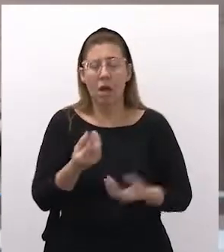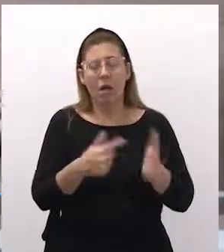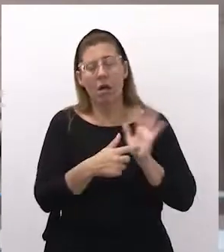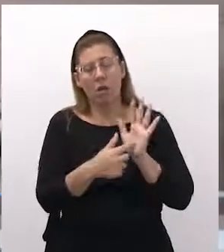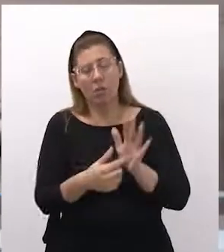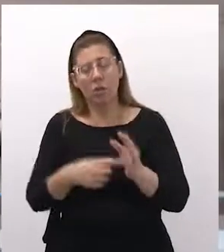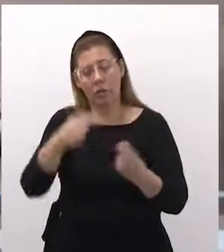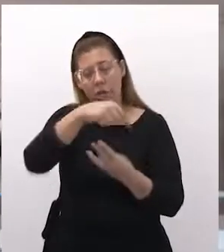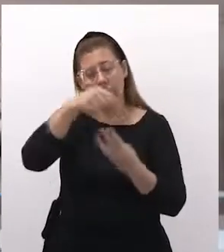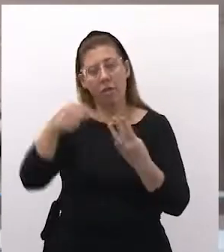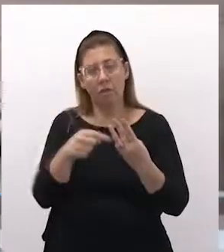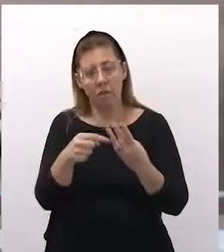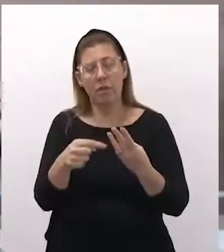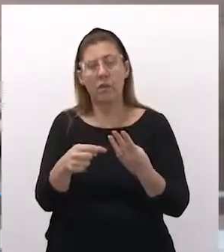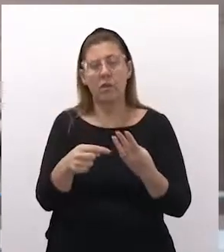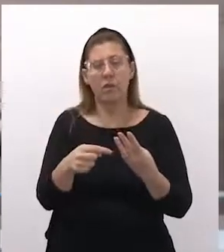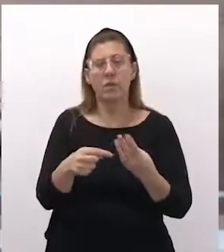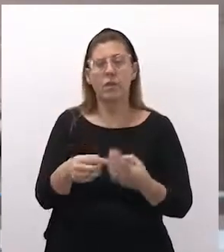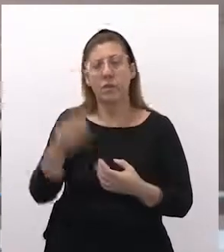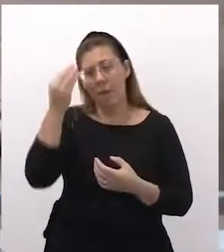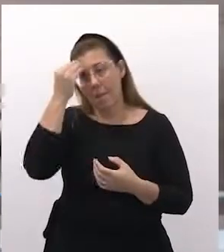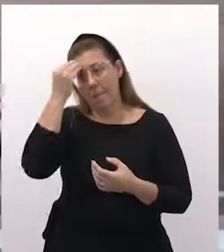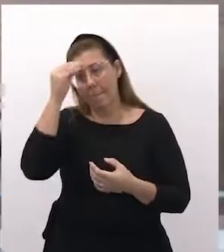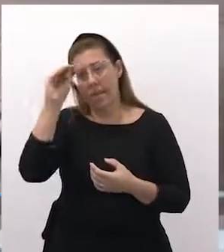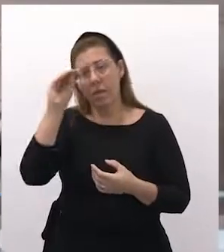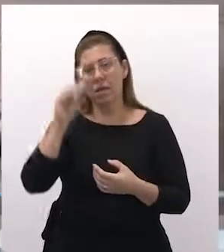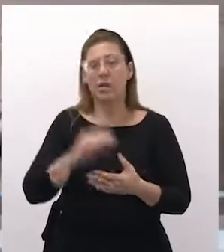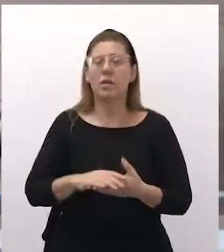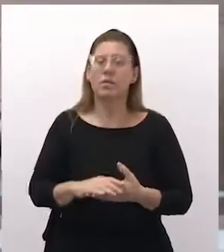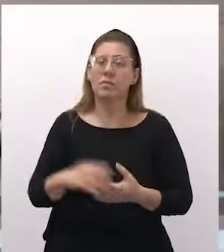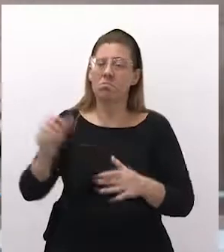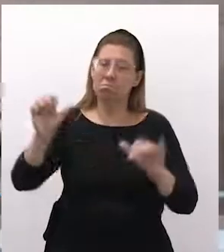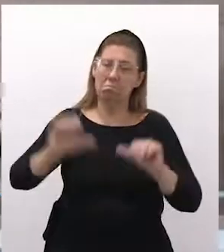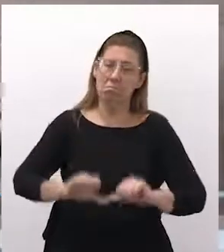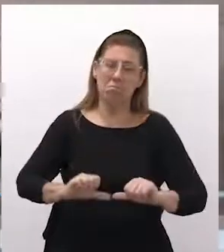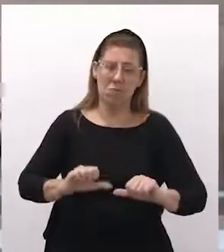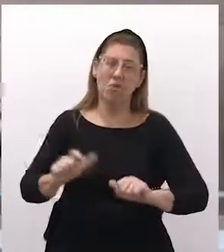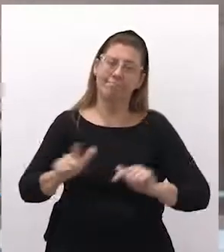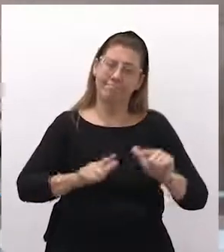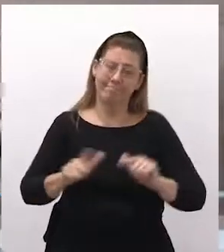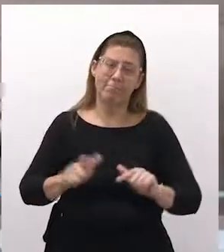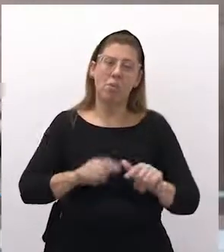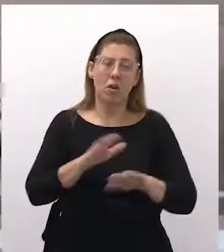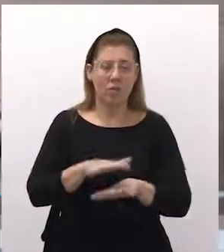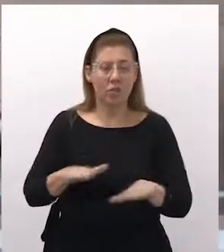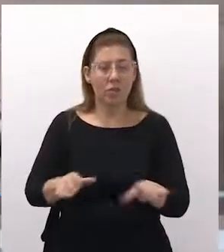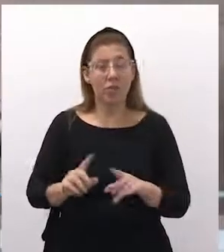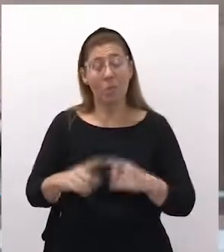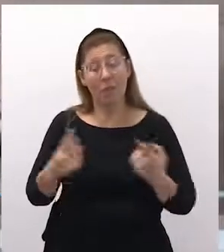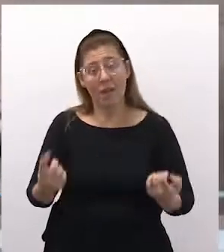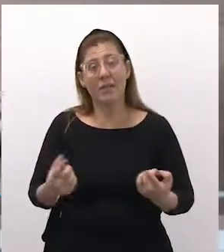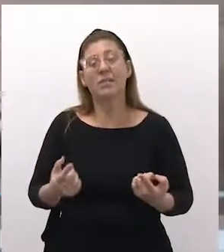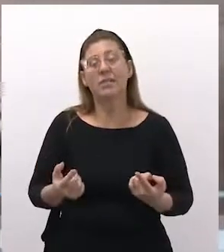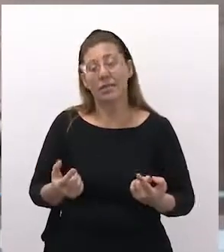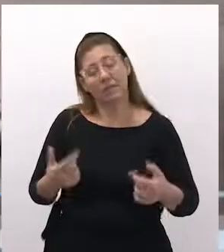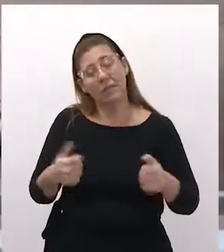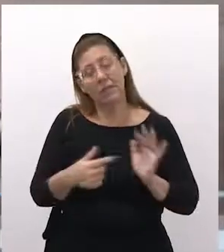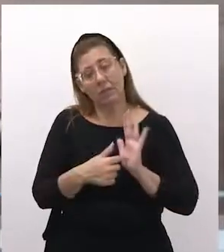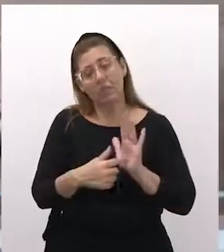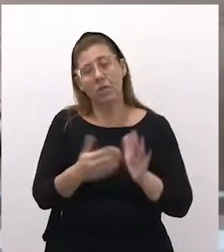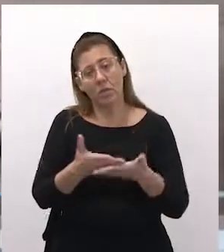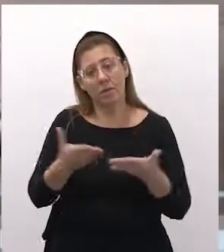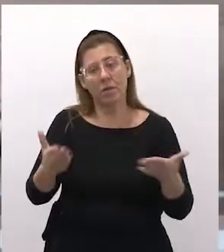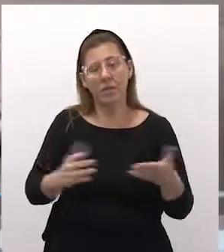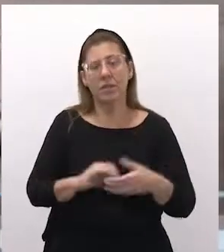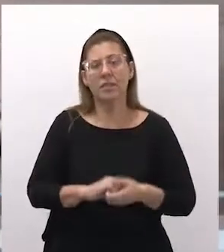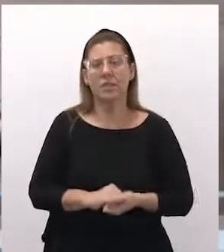trazer três hipóteses das piores formas de trabalho infantil que a gente vai ver, mas que eu acho que tem muita relevância para vocês